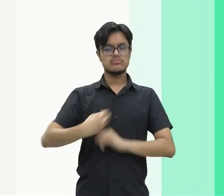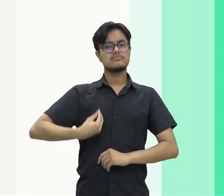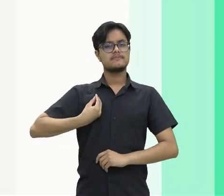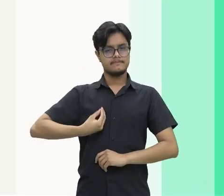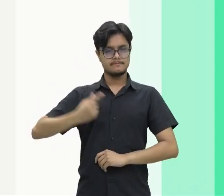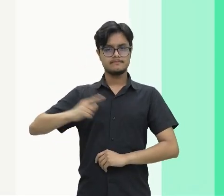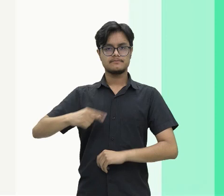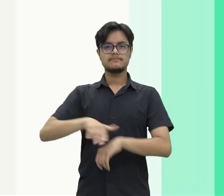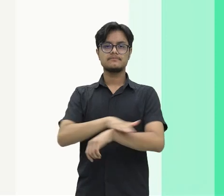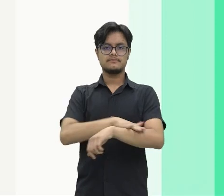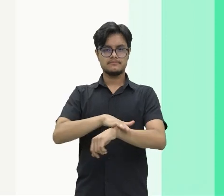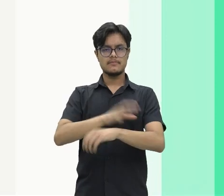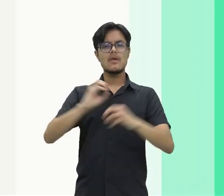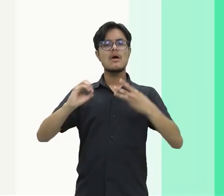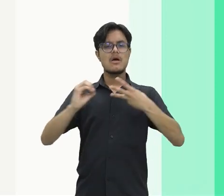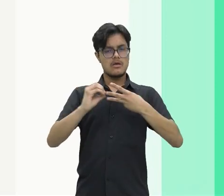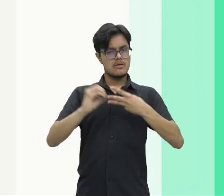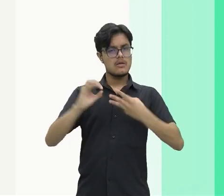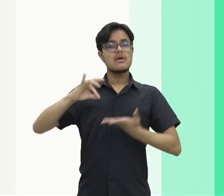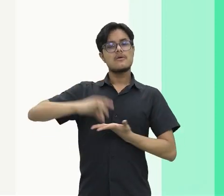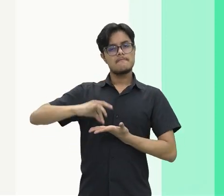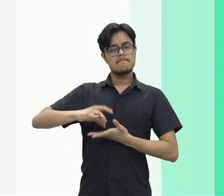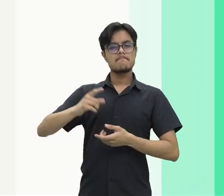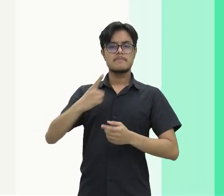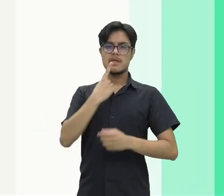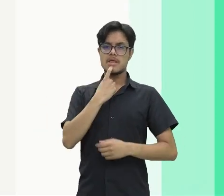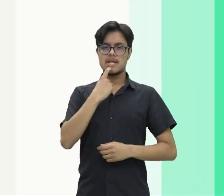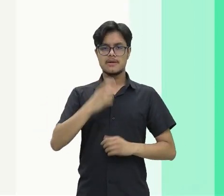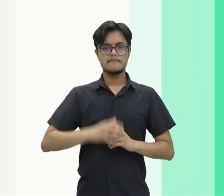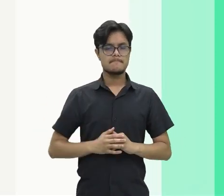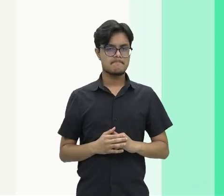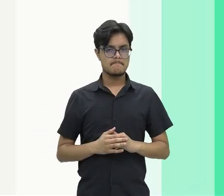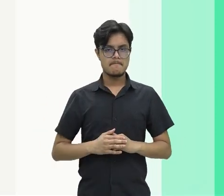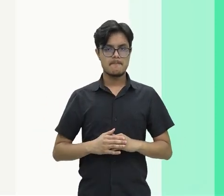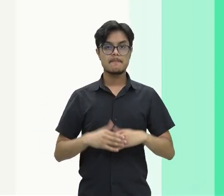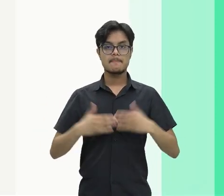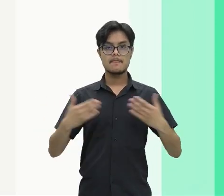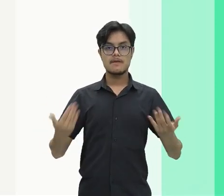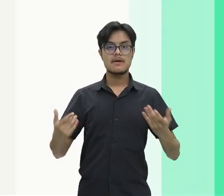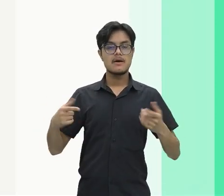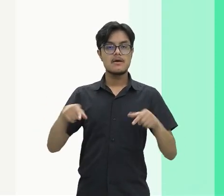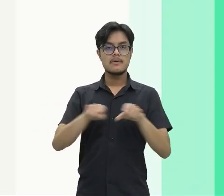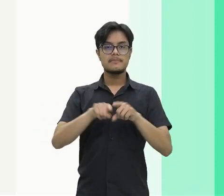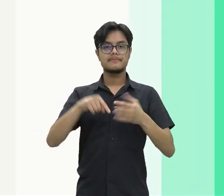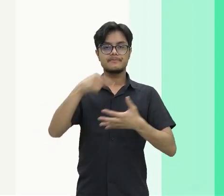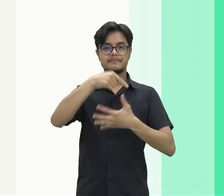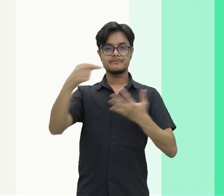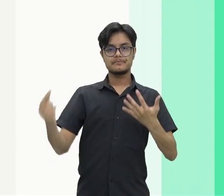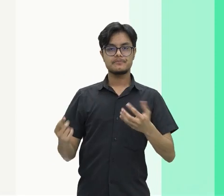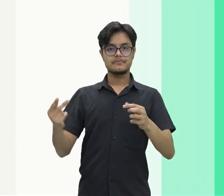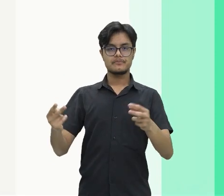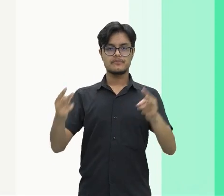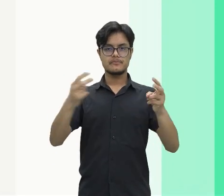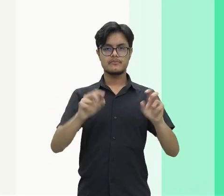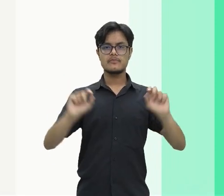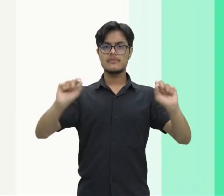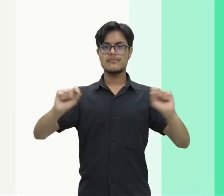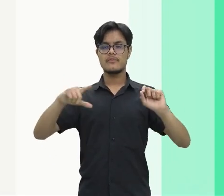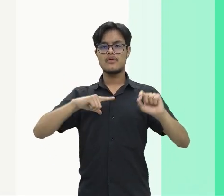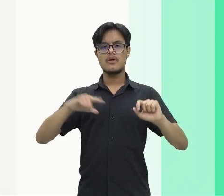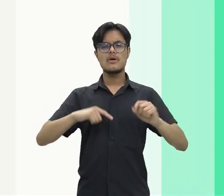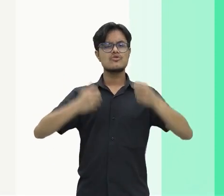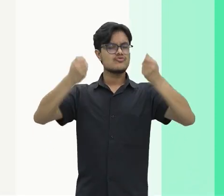que vão produzir células aí para o nosso sangue, como a gente pôde observar. Além dessas funções que a gente pôde observar, falando um pouco mais ali do